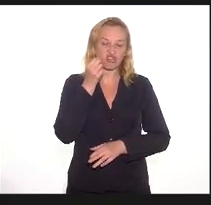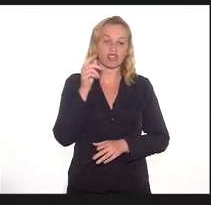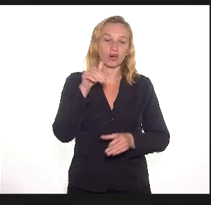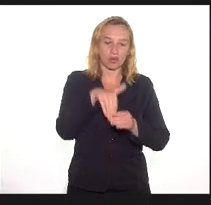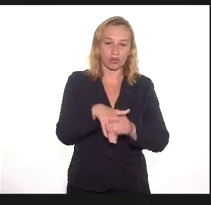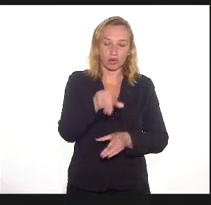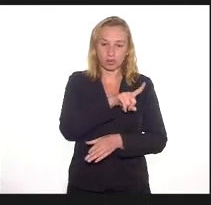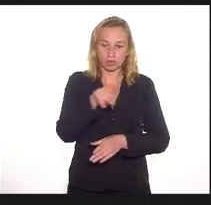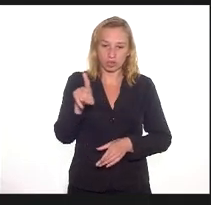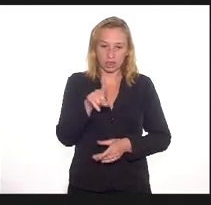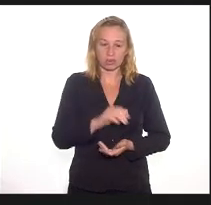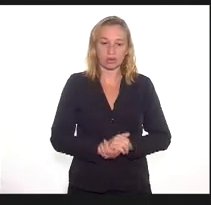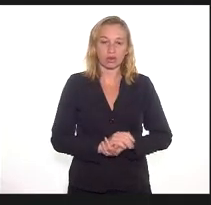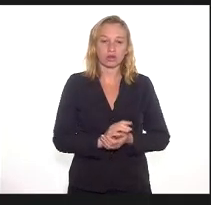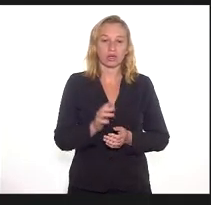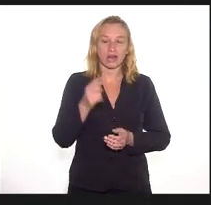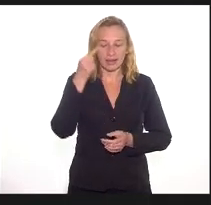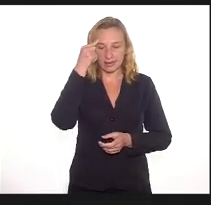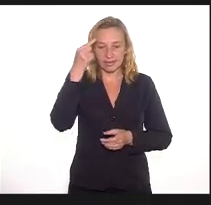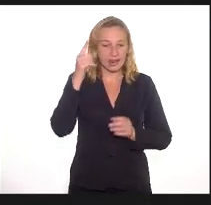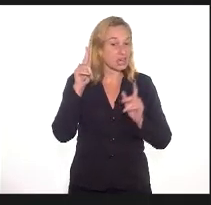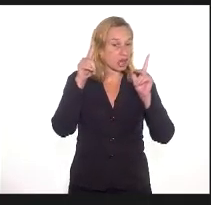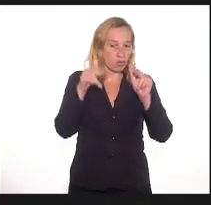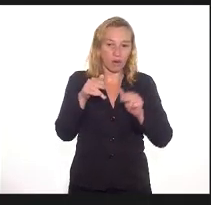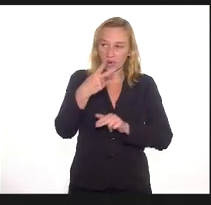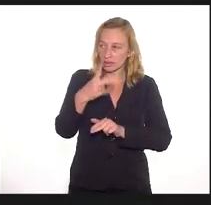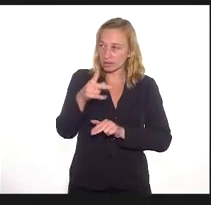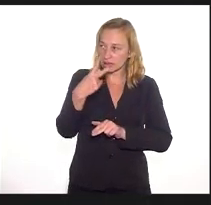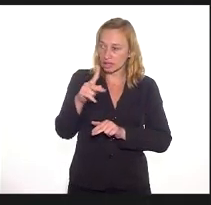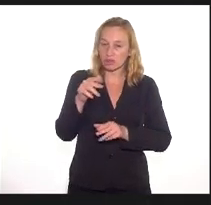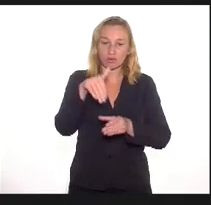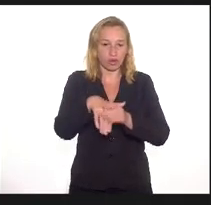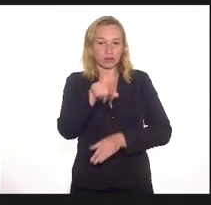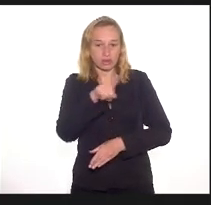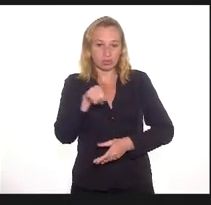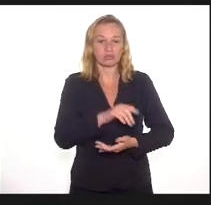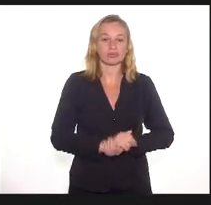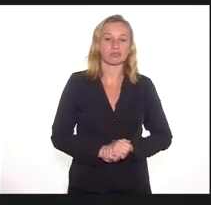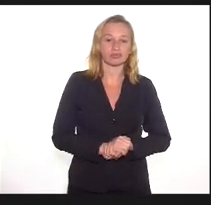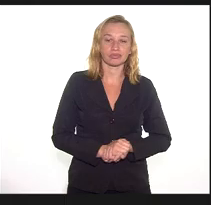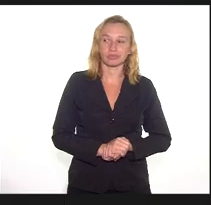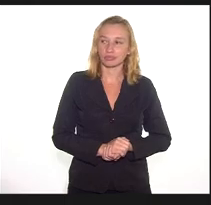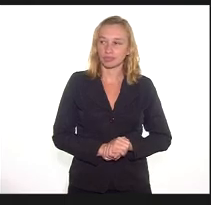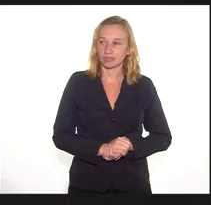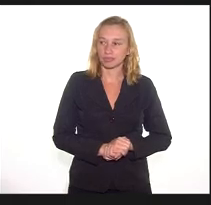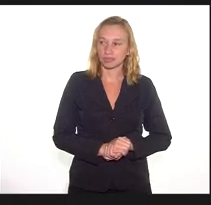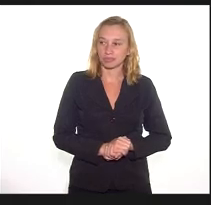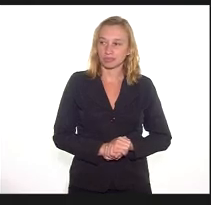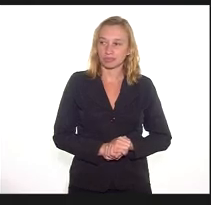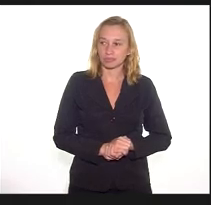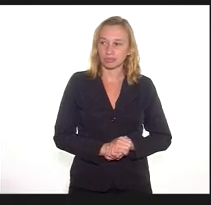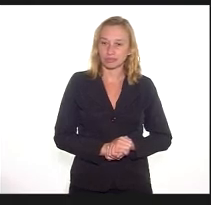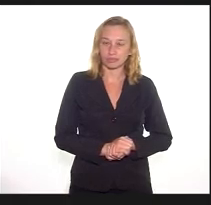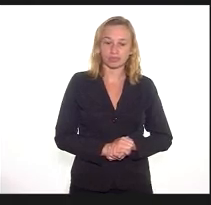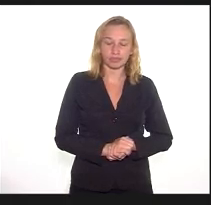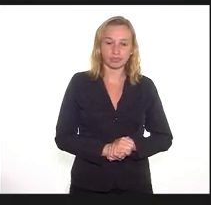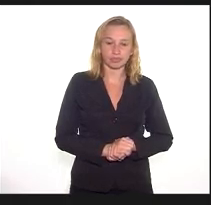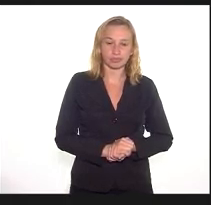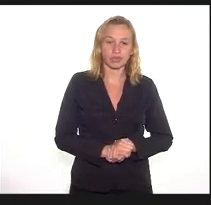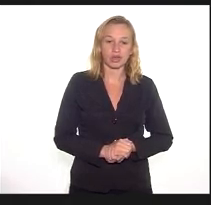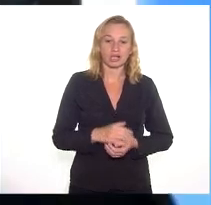eu comungo com a ideia dele e voto não. Saudade de você, Jair Bittencourt. Saudade de